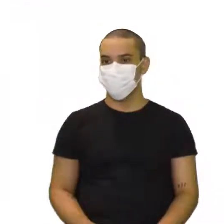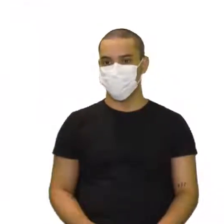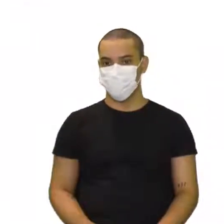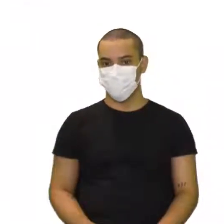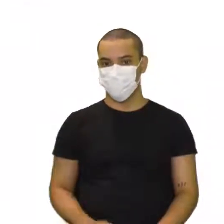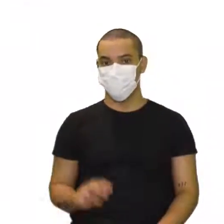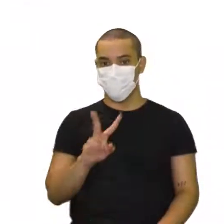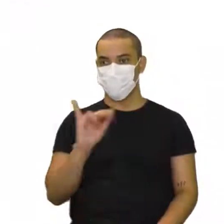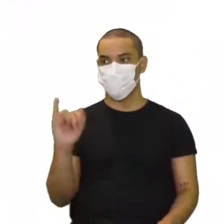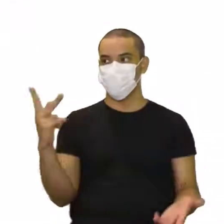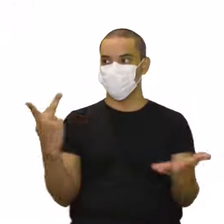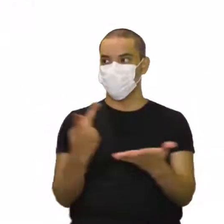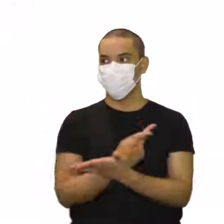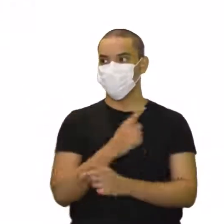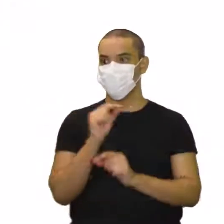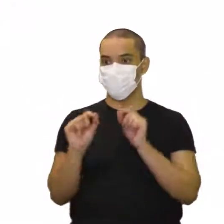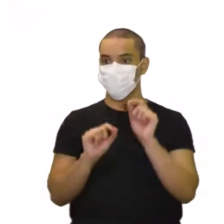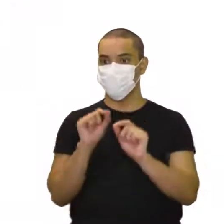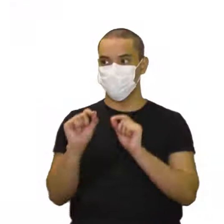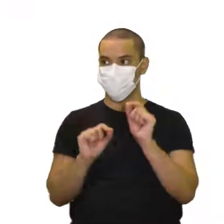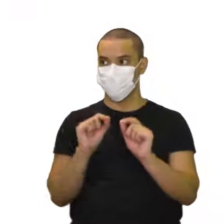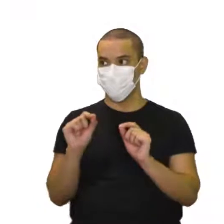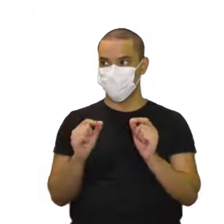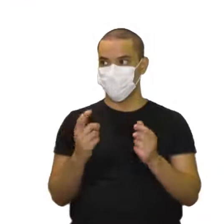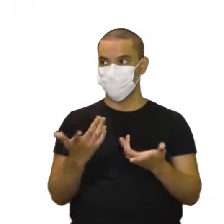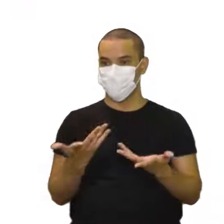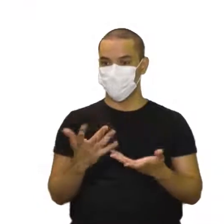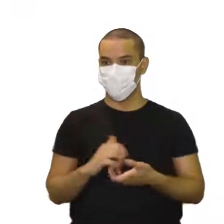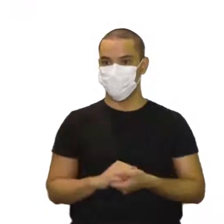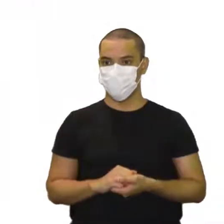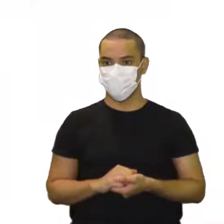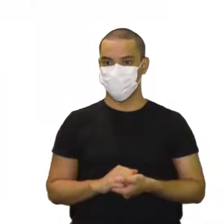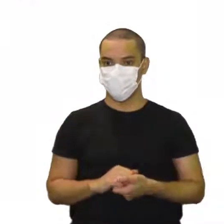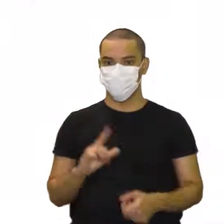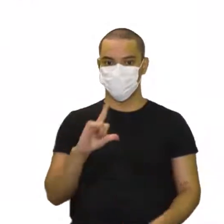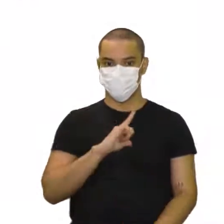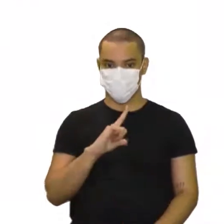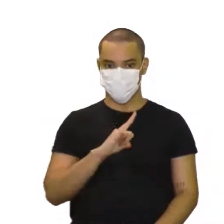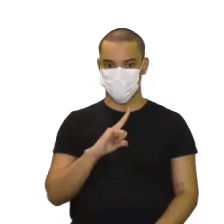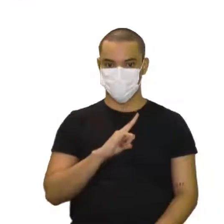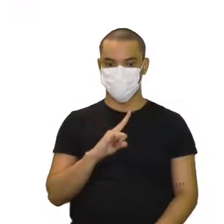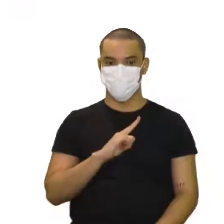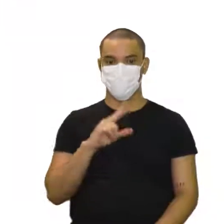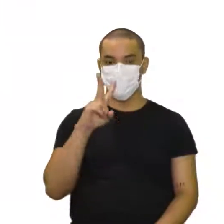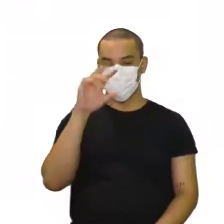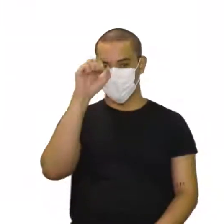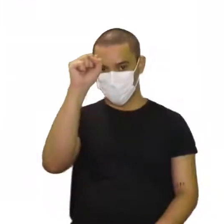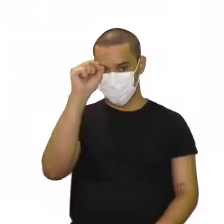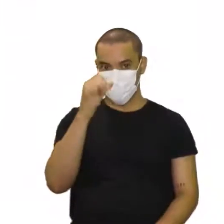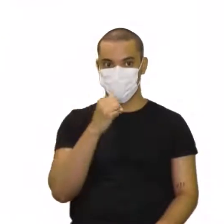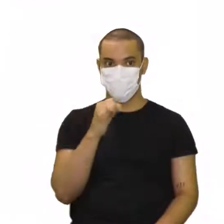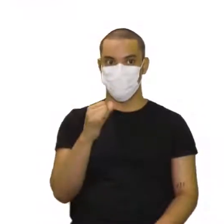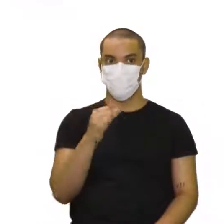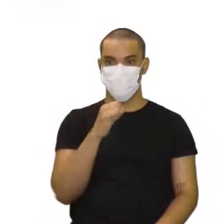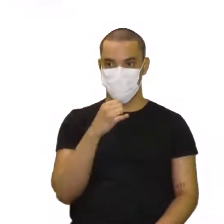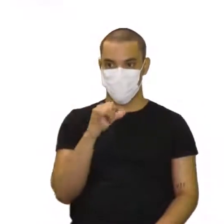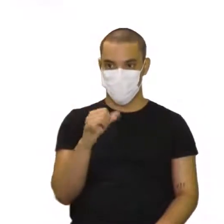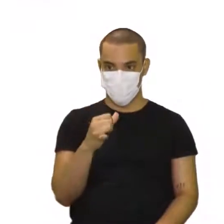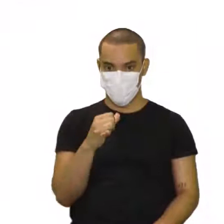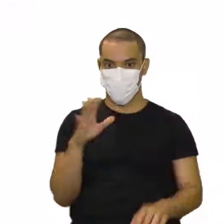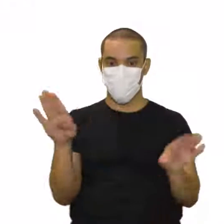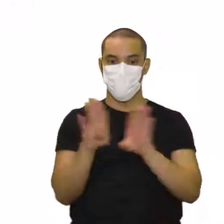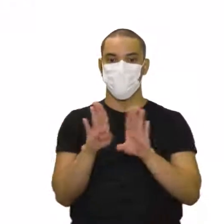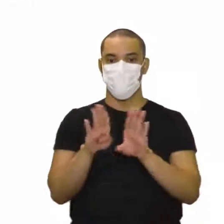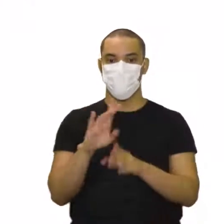vai acontecer a situação aqui, ó. Olha só, eu vou ter força elétrica e